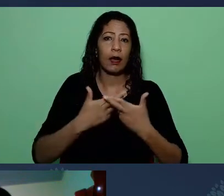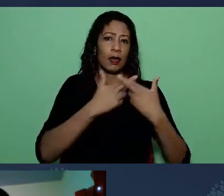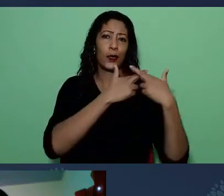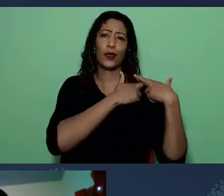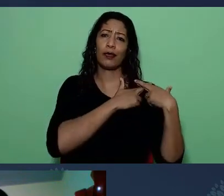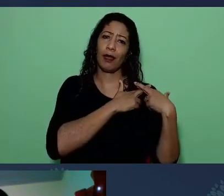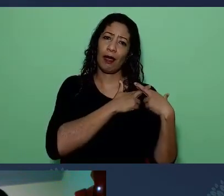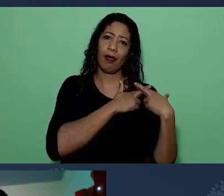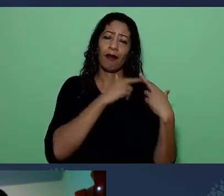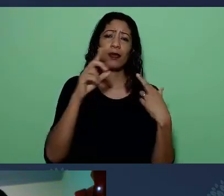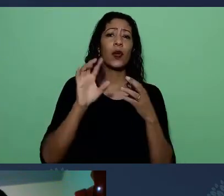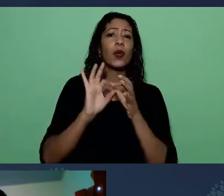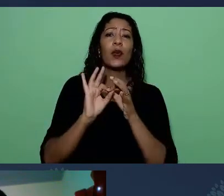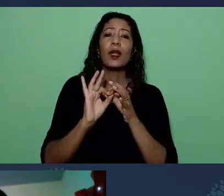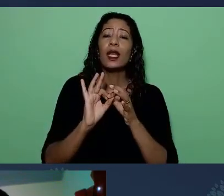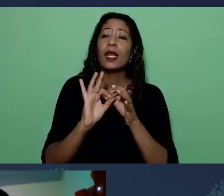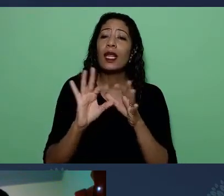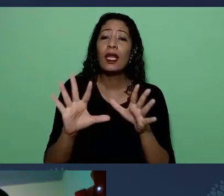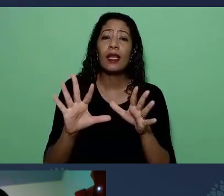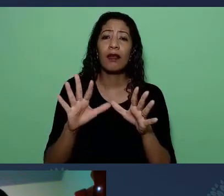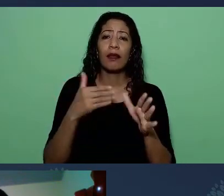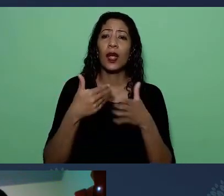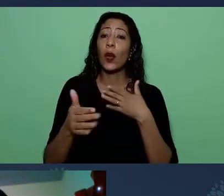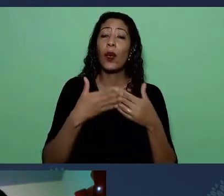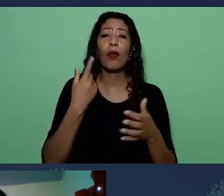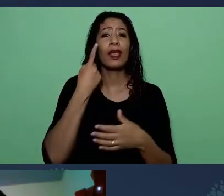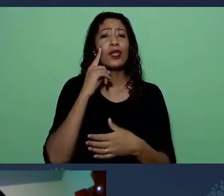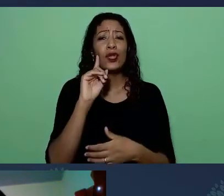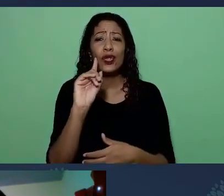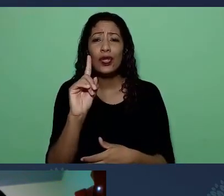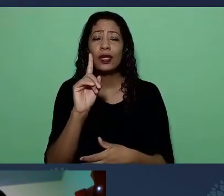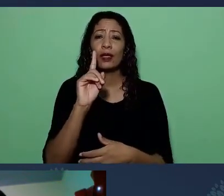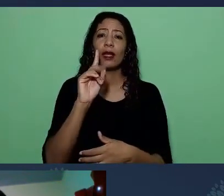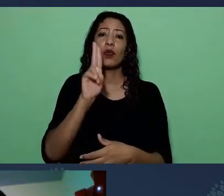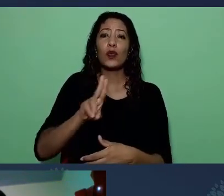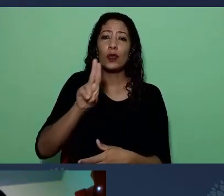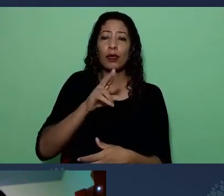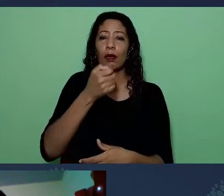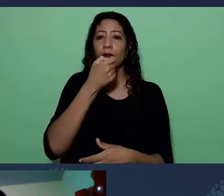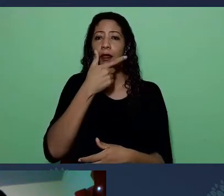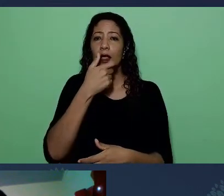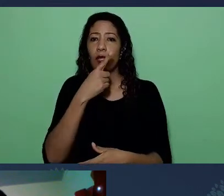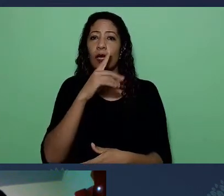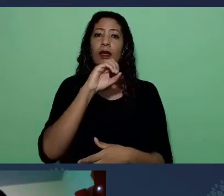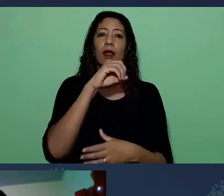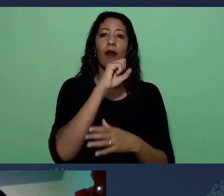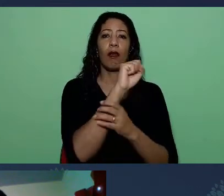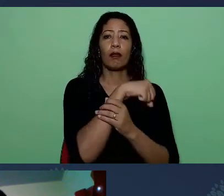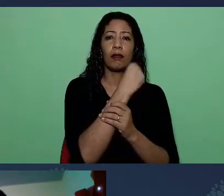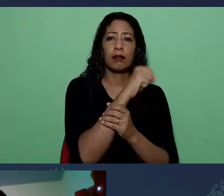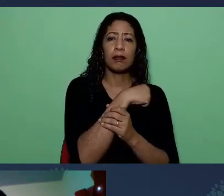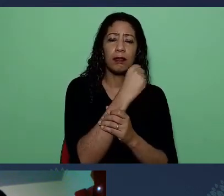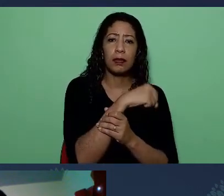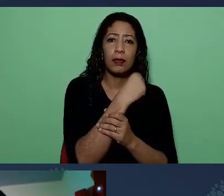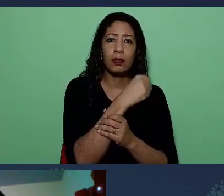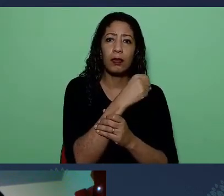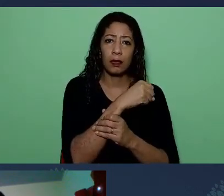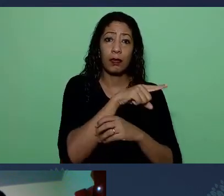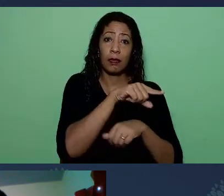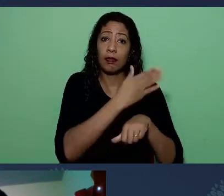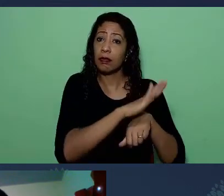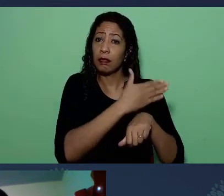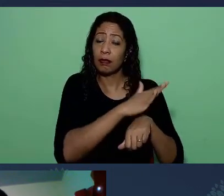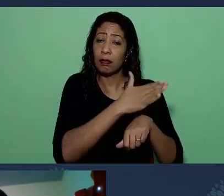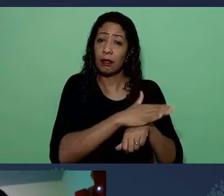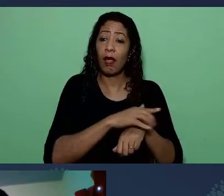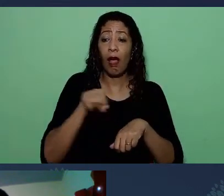que, qualquer dia, para usar medicação, por exemplo, fazer o exercício fisioterapêutico que vocês recomendaram, nós